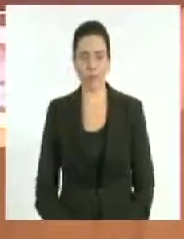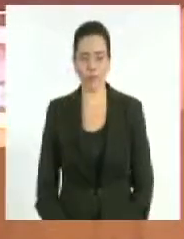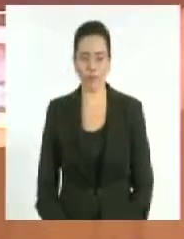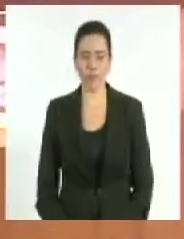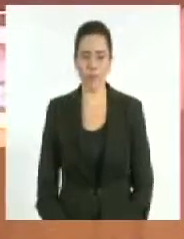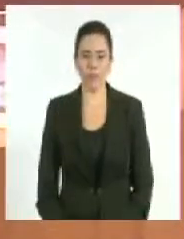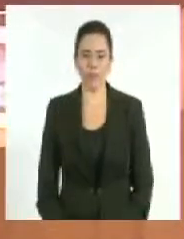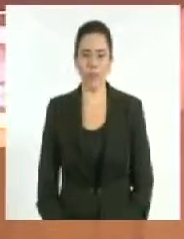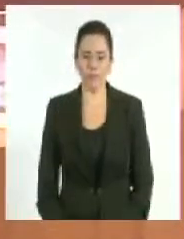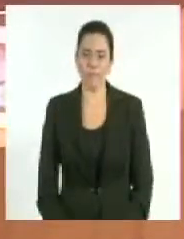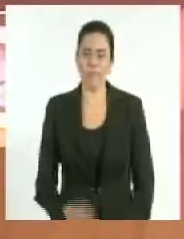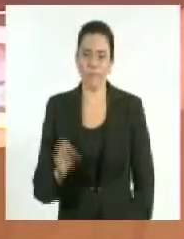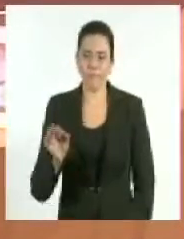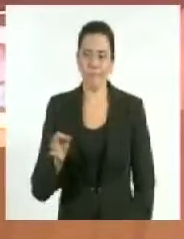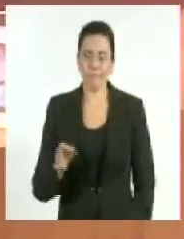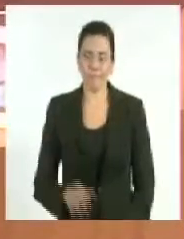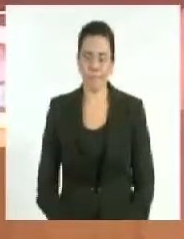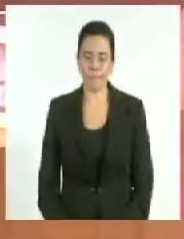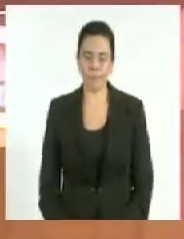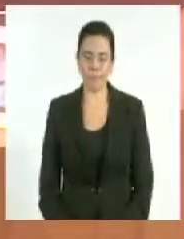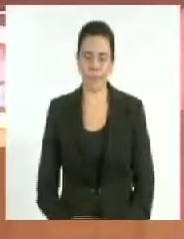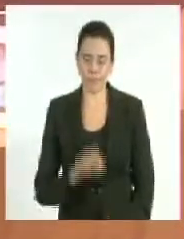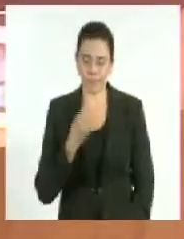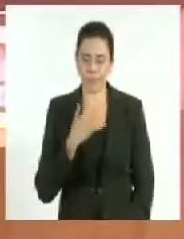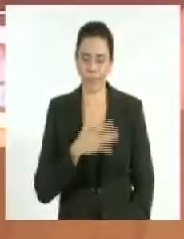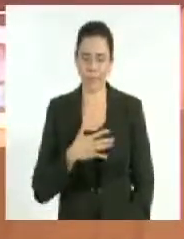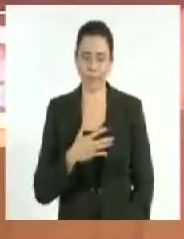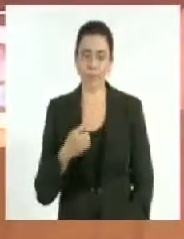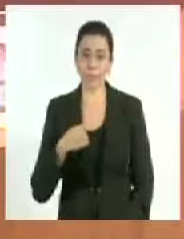Eu pergunto a Vossa Excelência